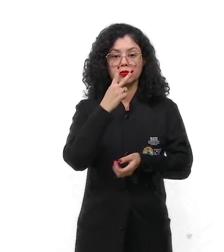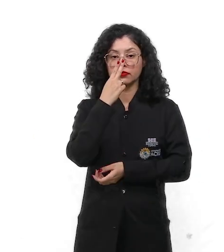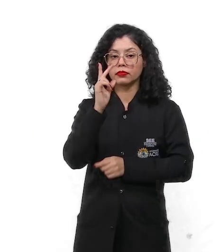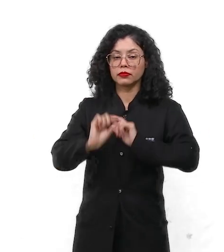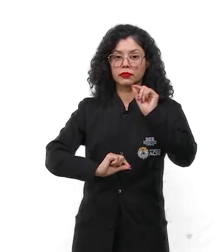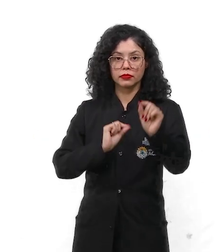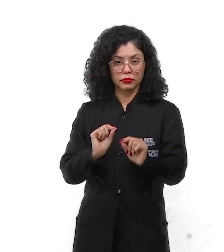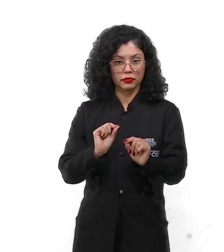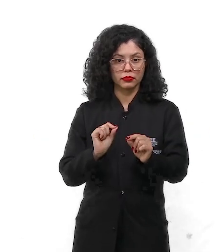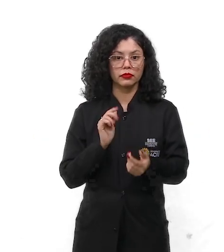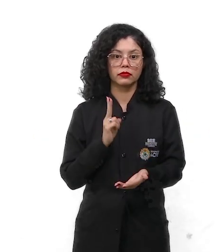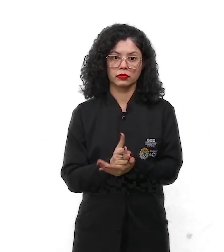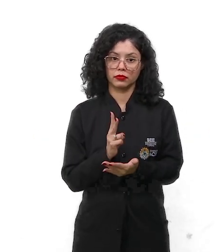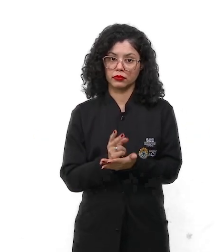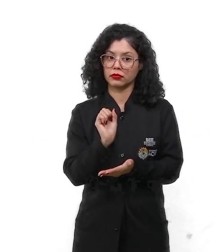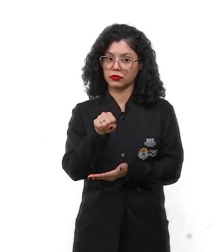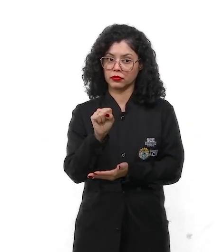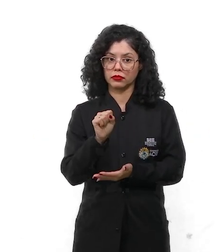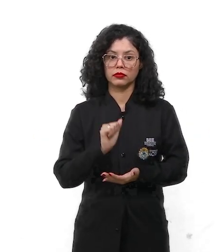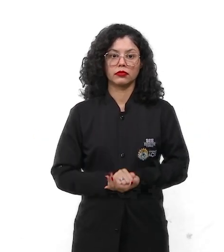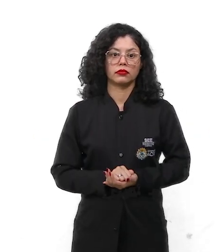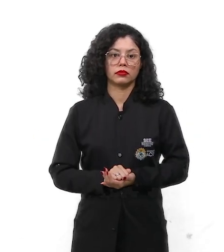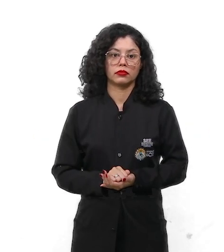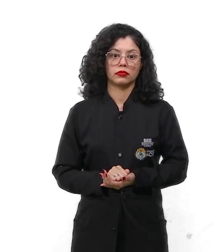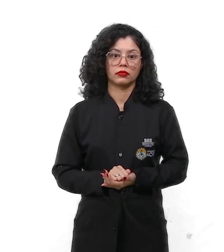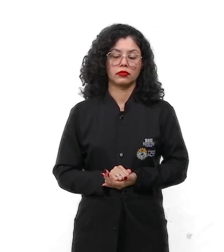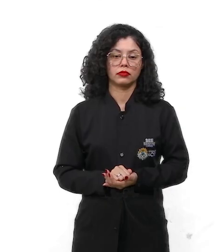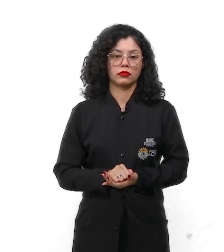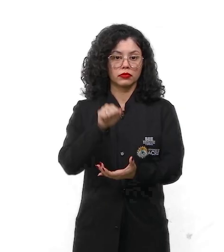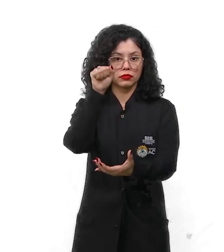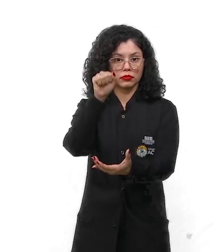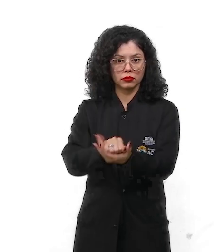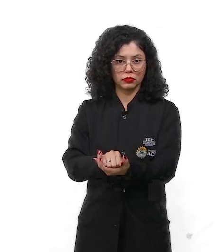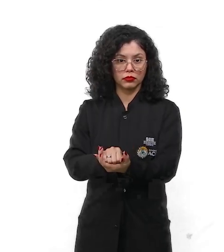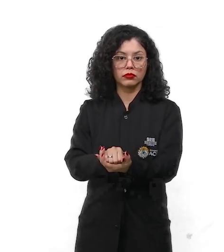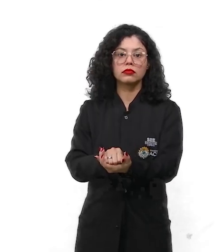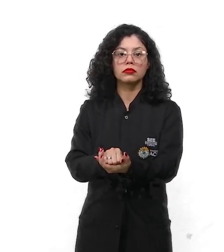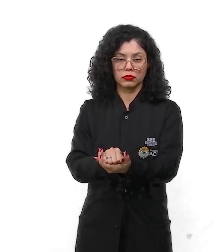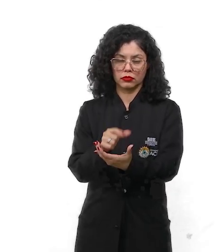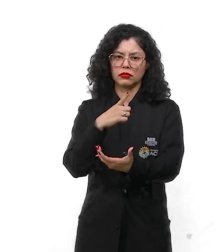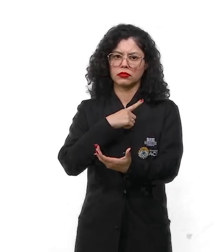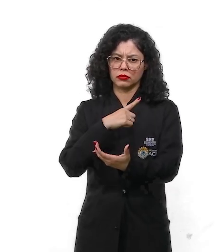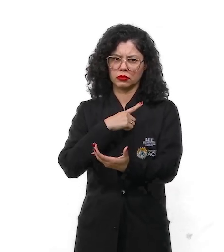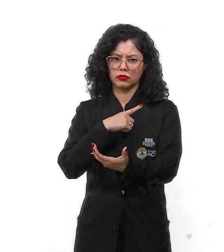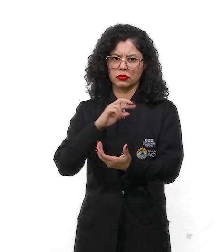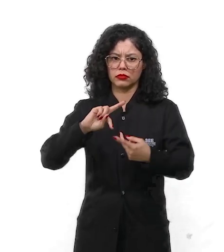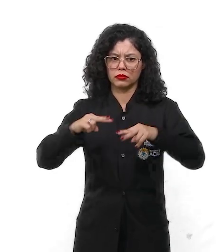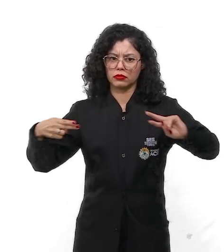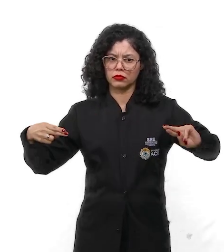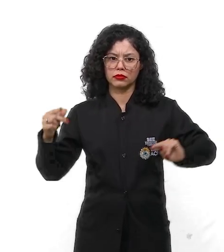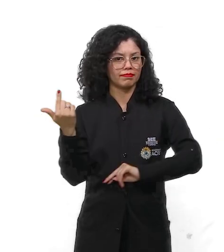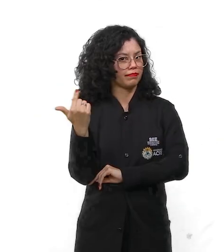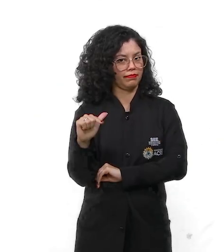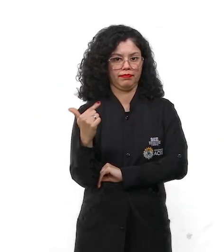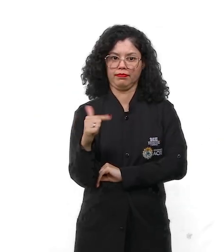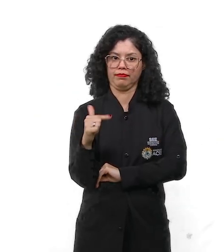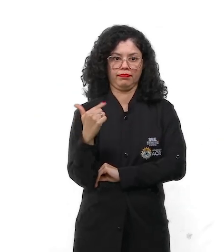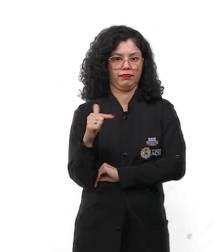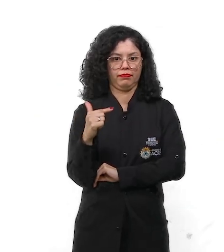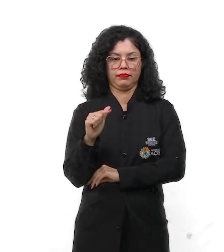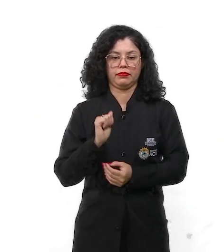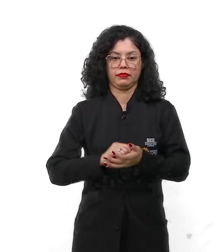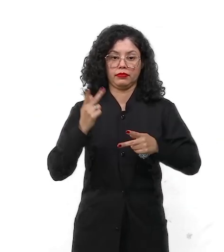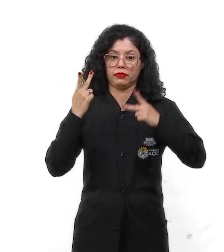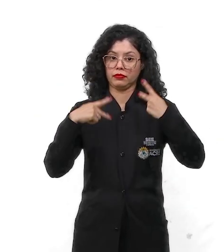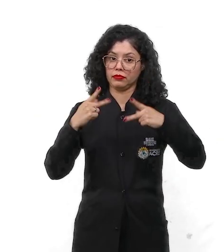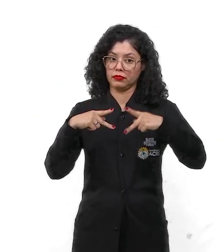deixar marcadinho aqui que pode ser sim. Ribossomo. Ribossomo tem DNA? Não. Ribossomo sintetiza